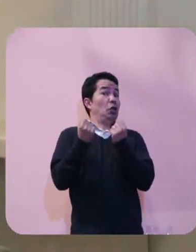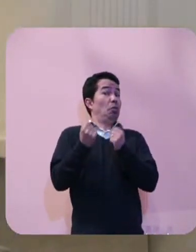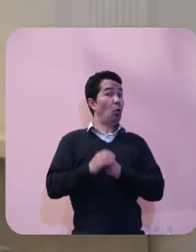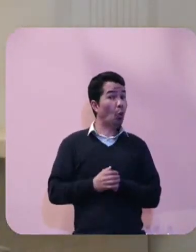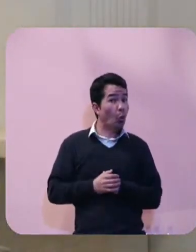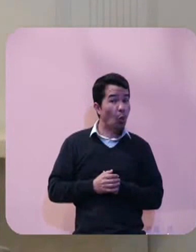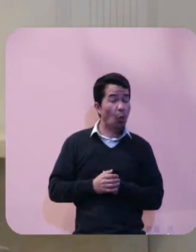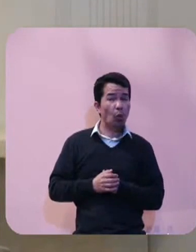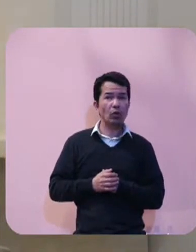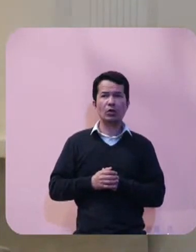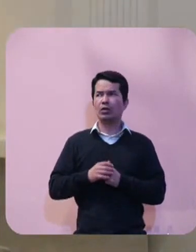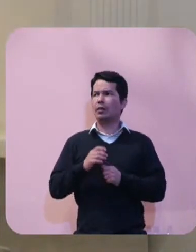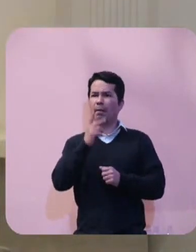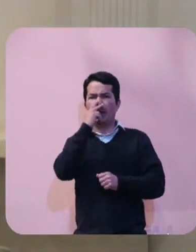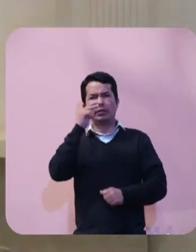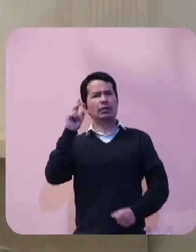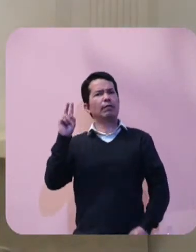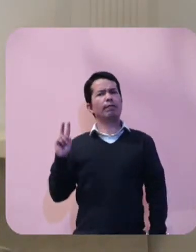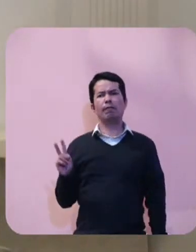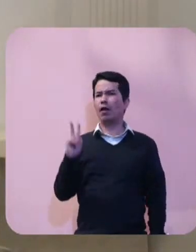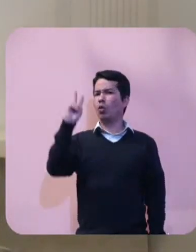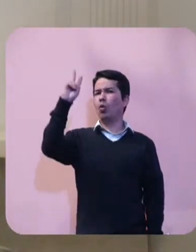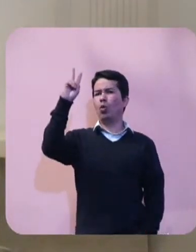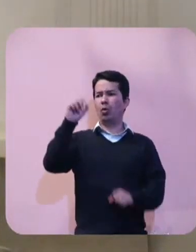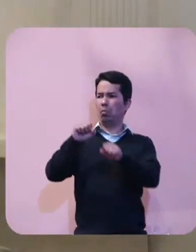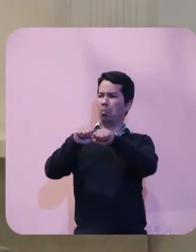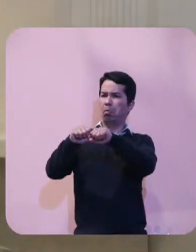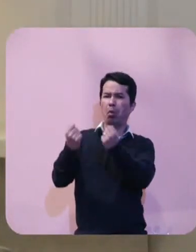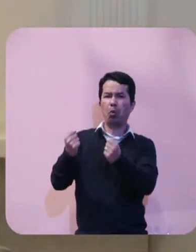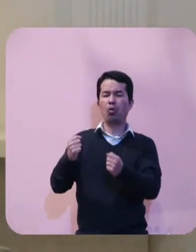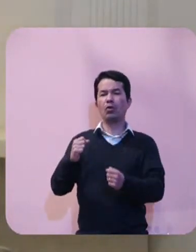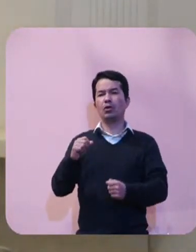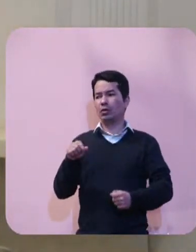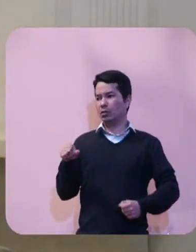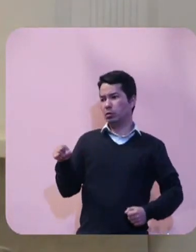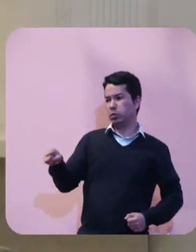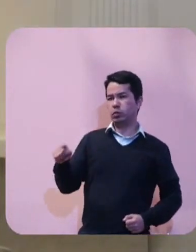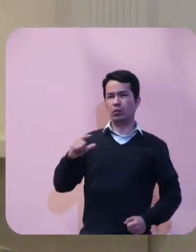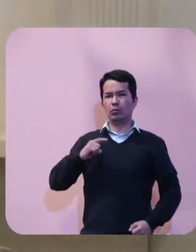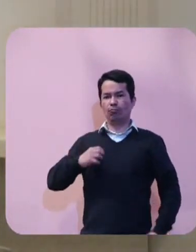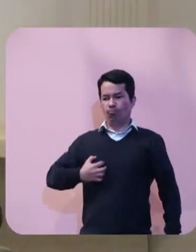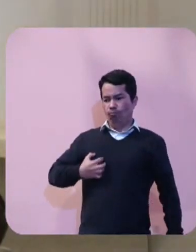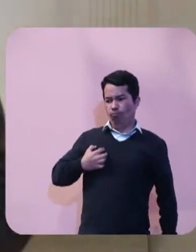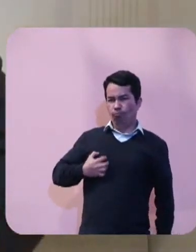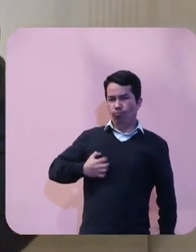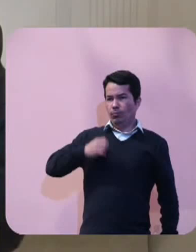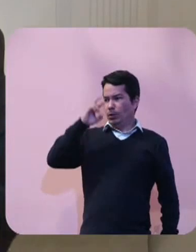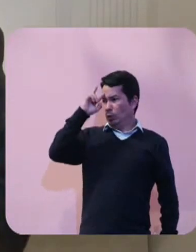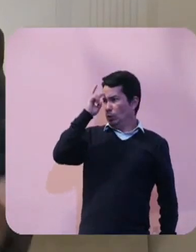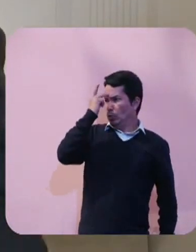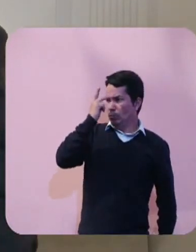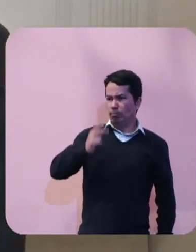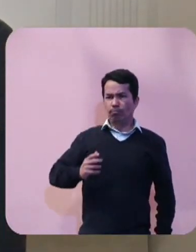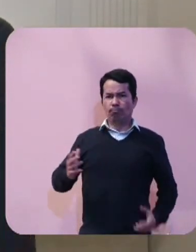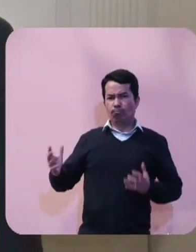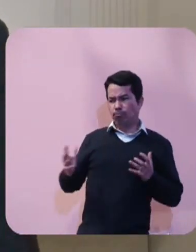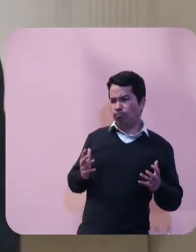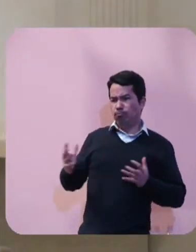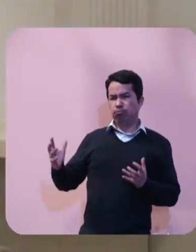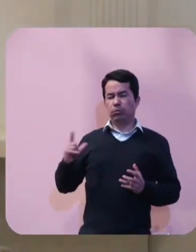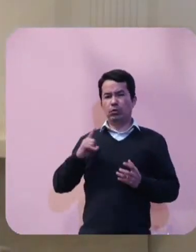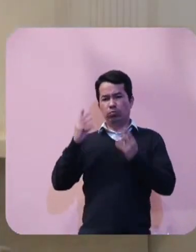isso. Quando os valores estão se perdendo, quando a ira, a raiva, o rancor, o desamor começam a invadir